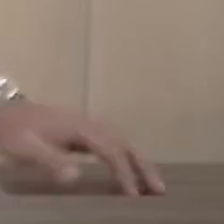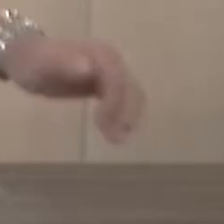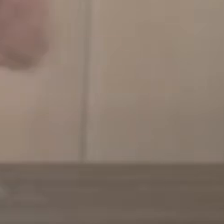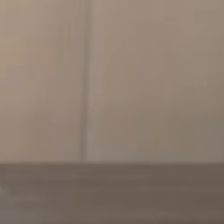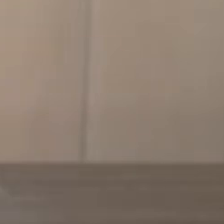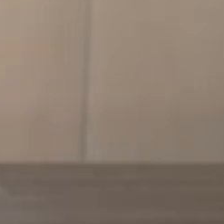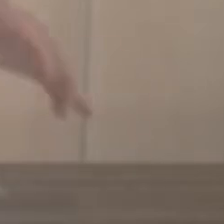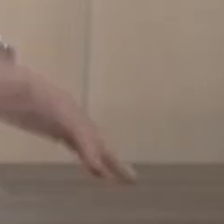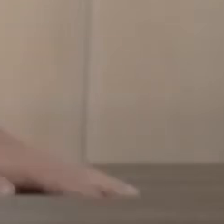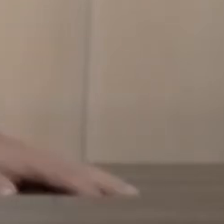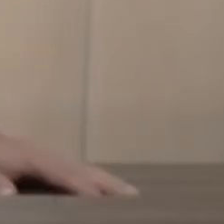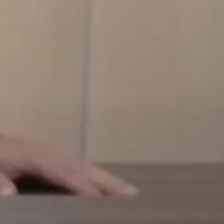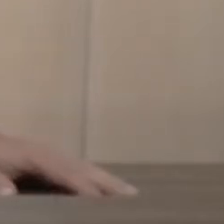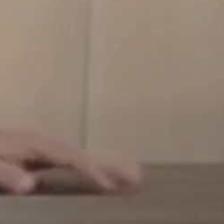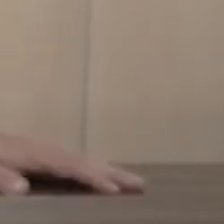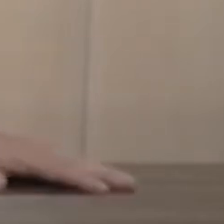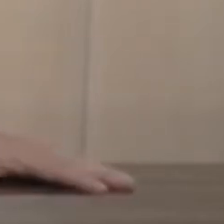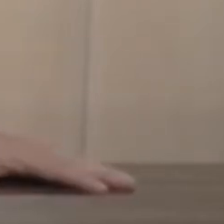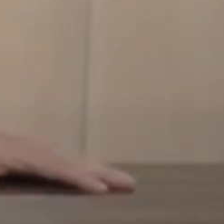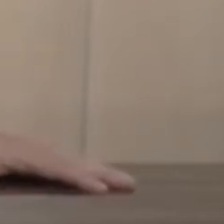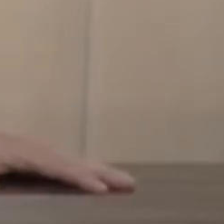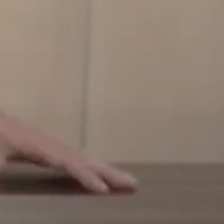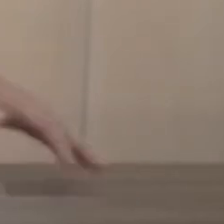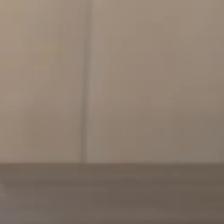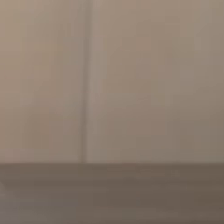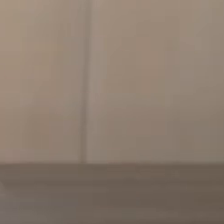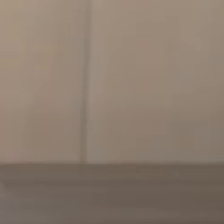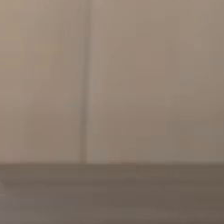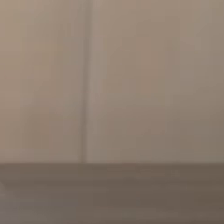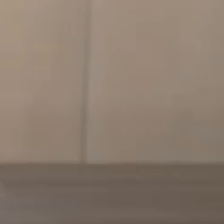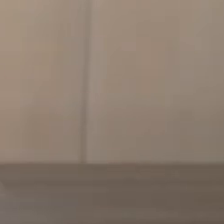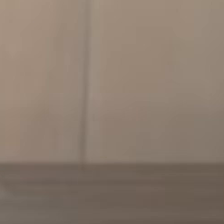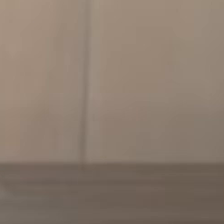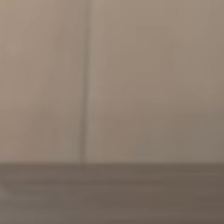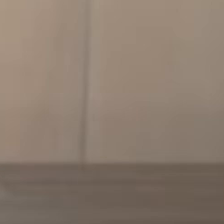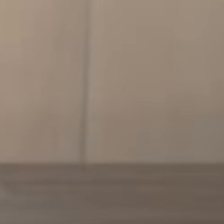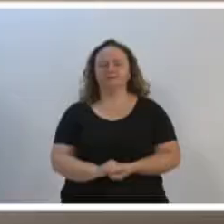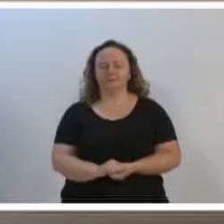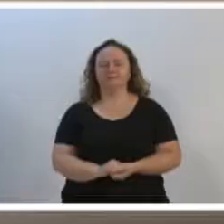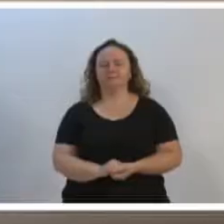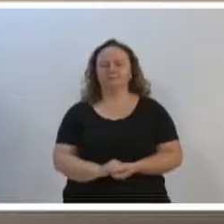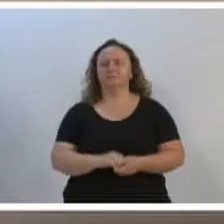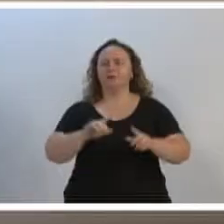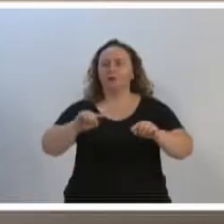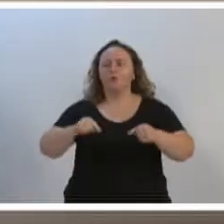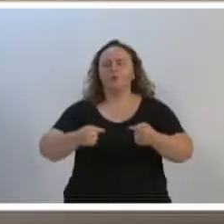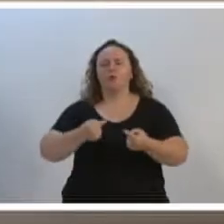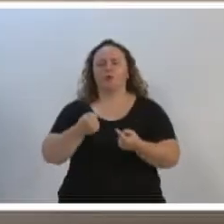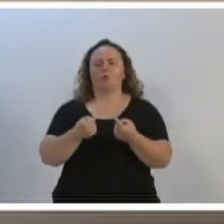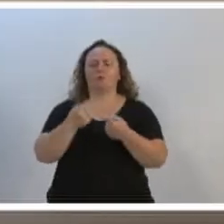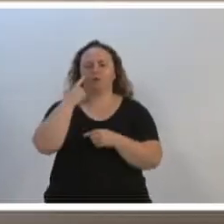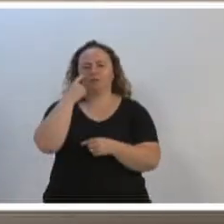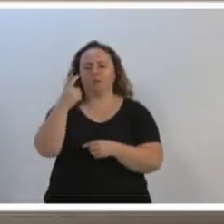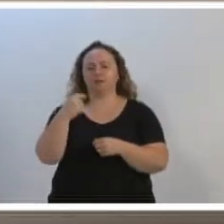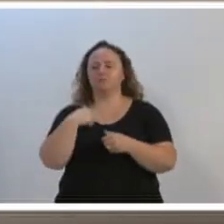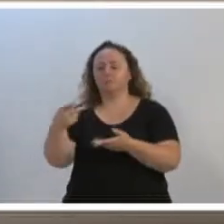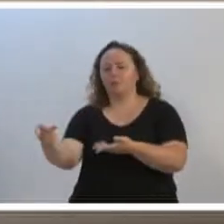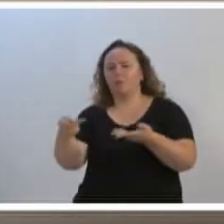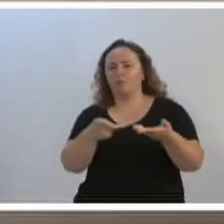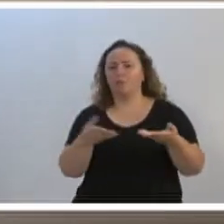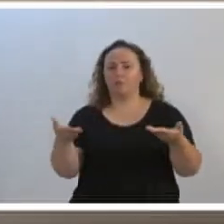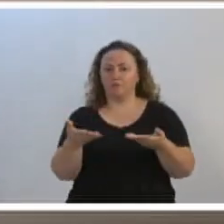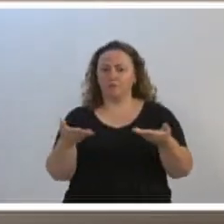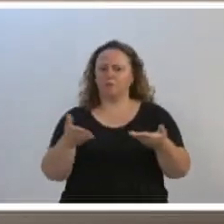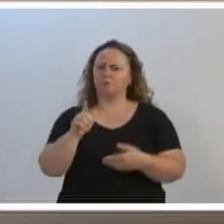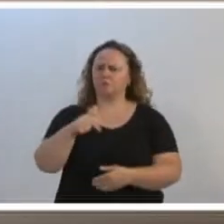para que aqueles que têm agenda marcada ou coisa parecida possam ir de encontro aos seus interesses. Eu convido aqui o representante, eu acho que é